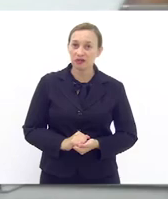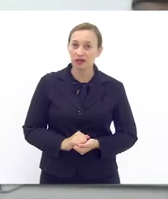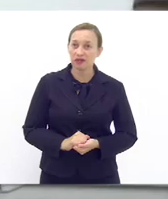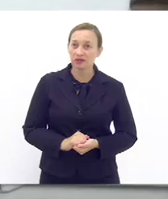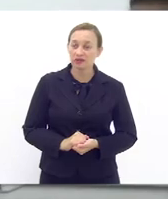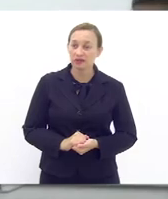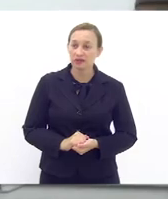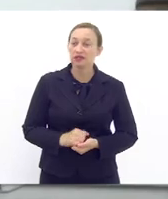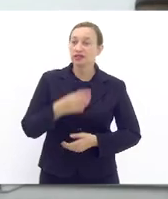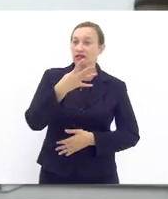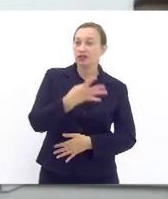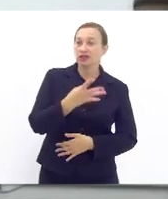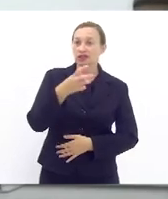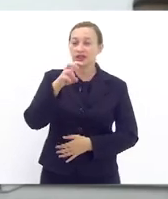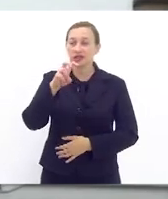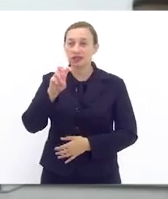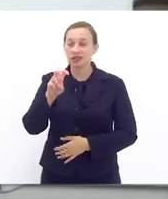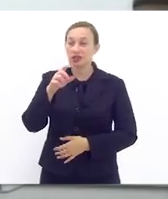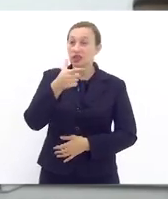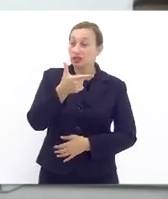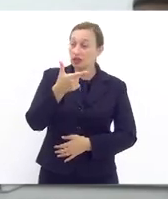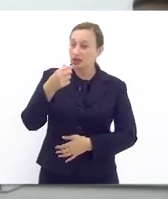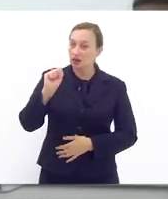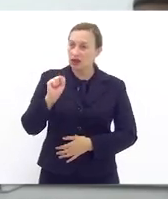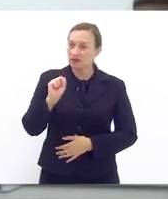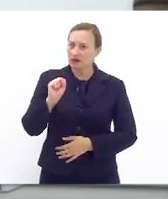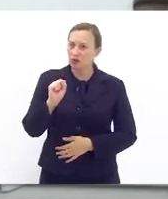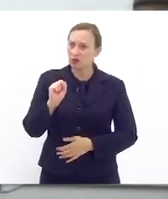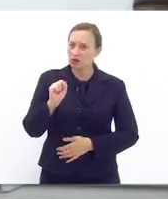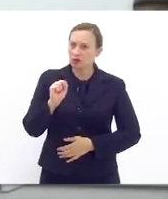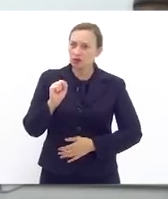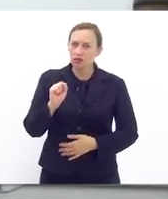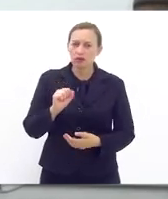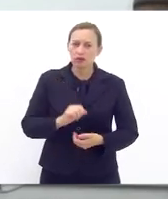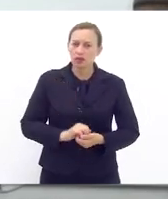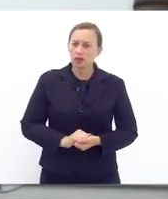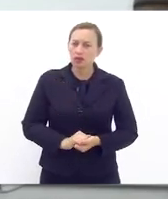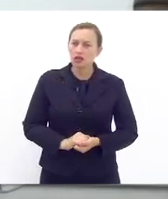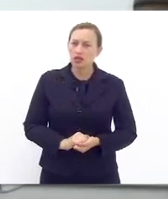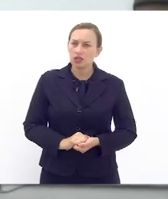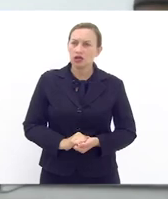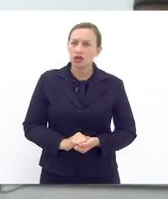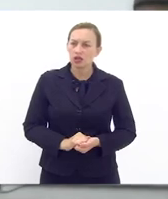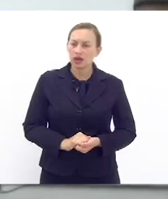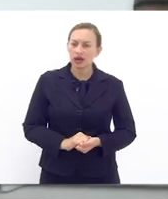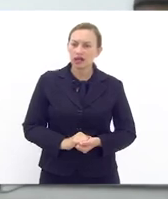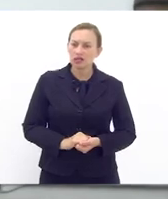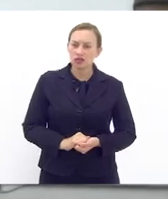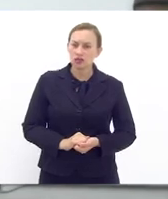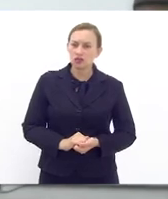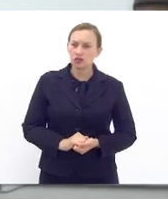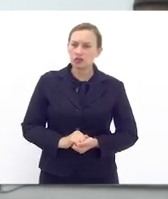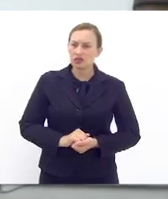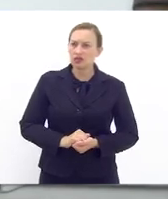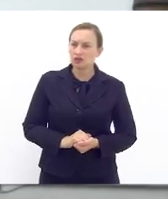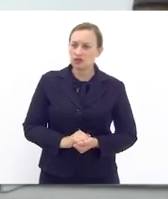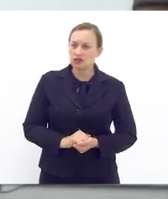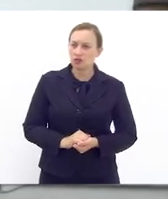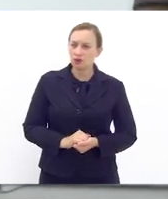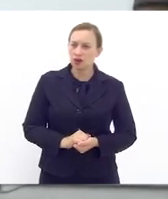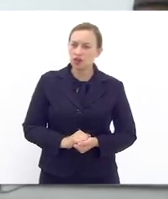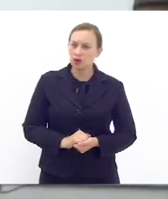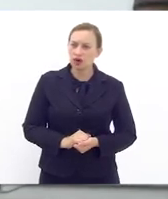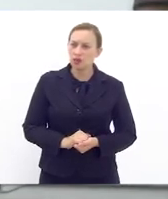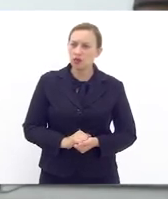sistema 4528 ela rege escolas públicas e privadas alguma representação aqui das escolas